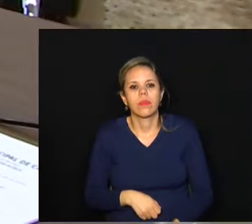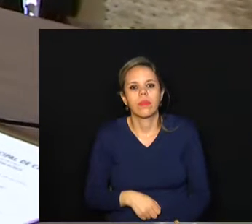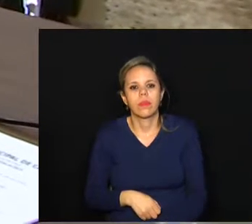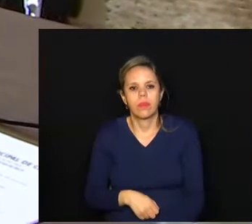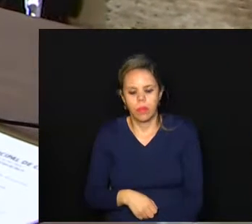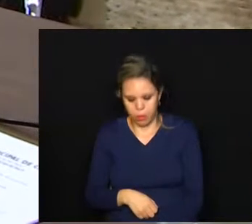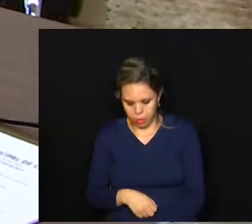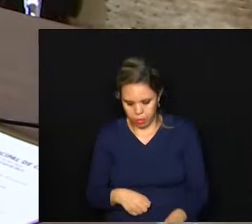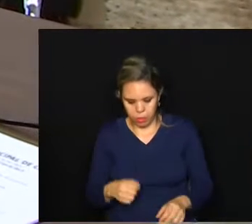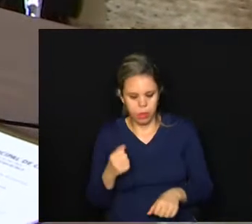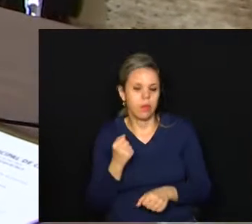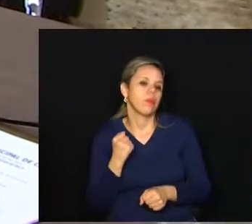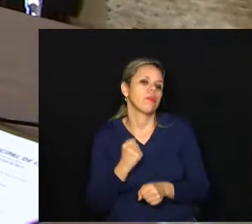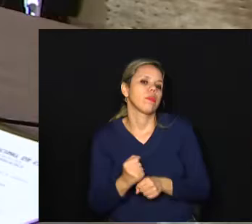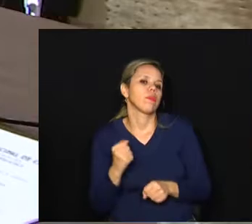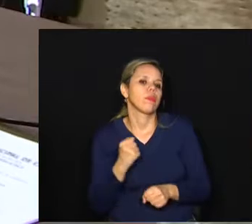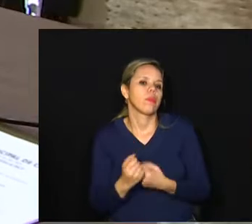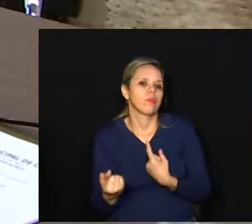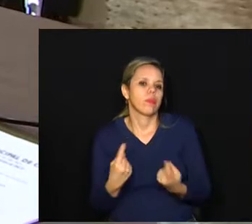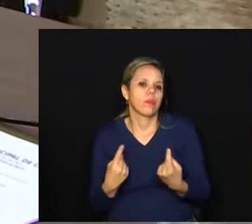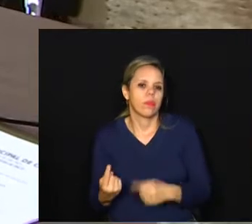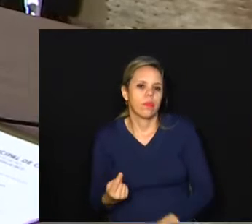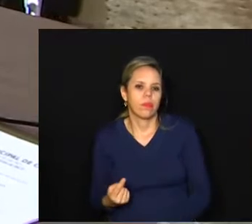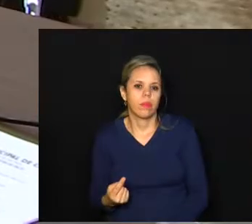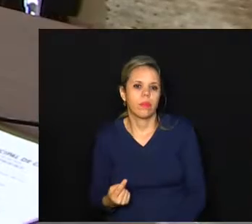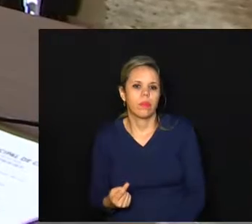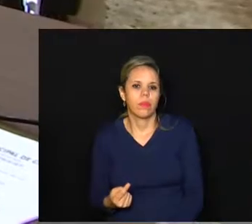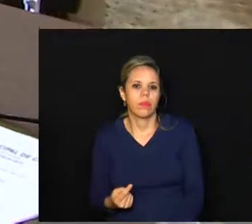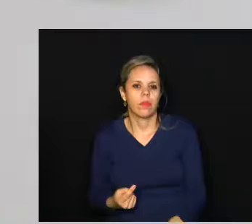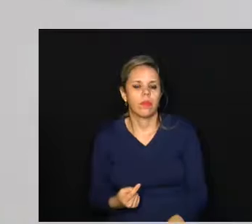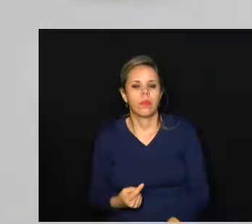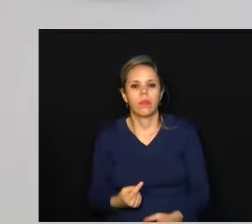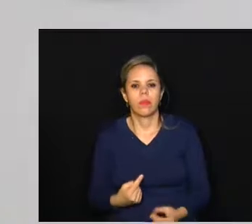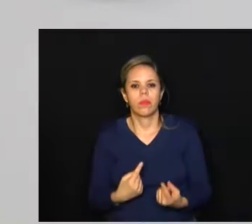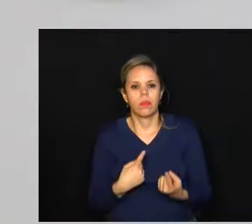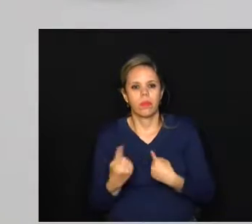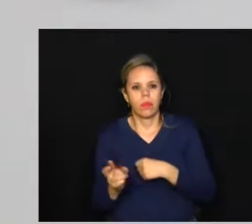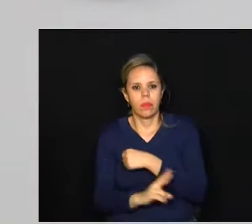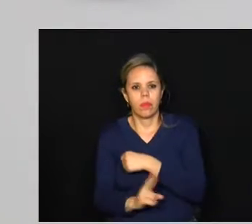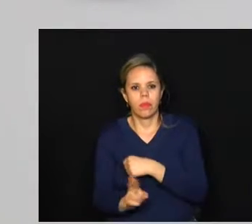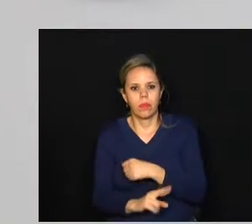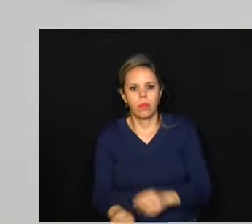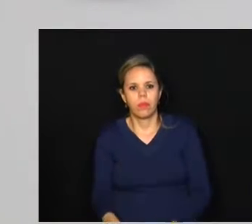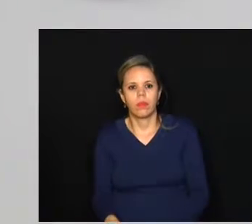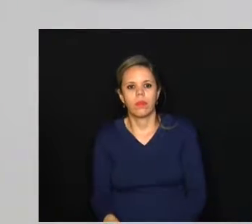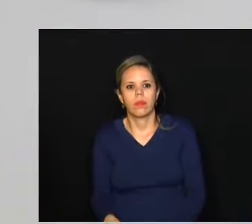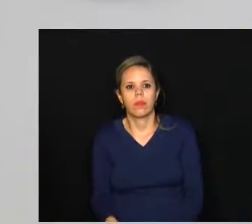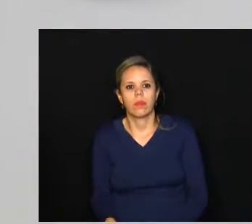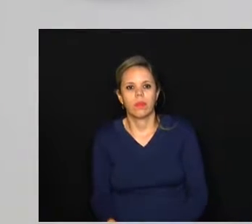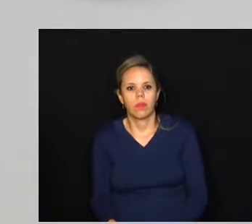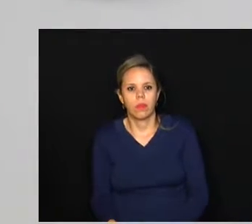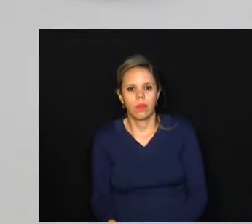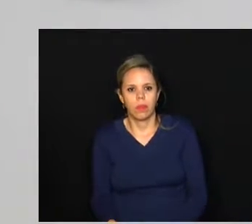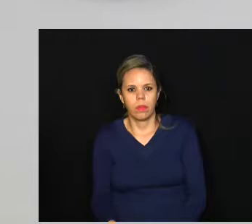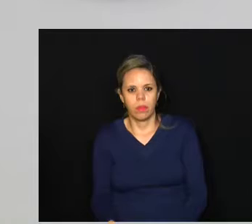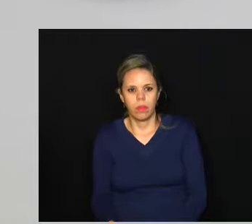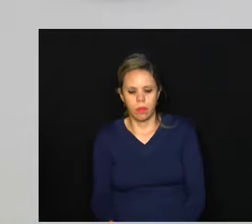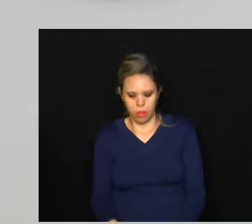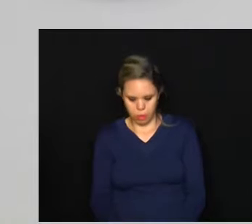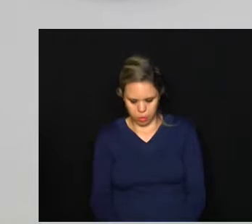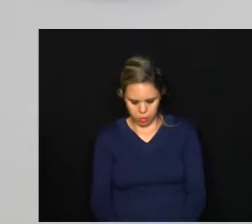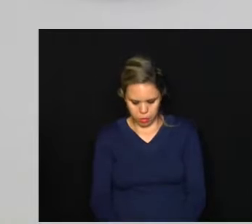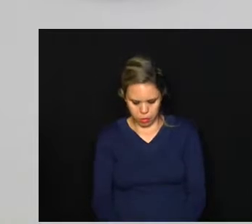construção de elevados e também da duplicação da Miguel Melhado, e esperamos que essa licitação